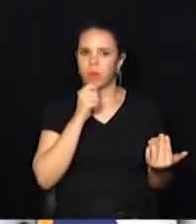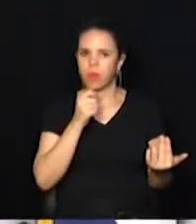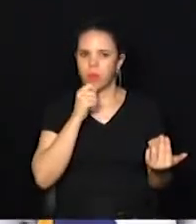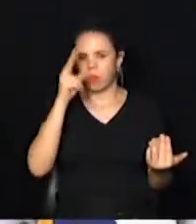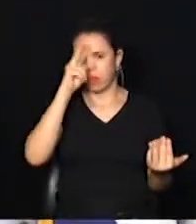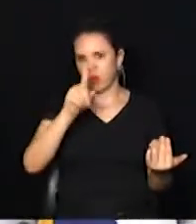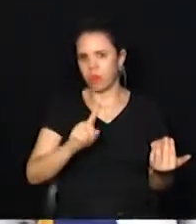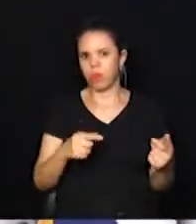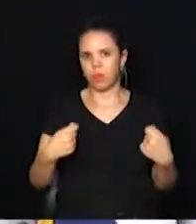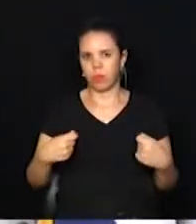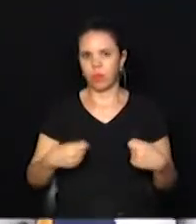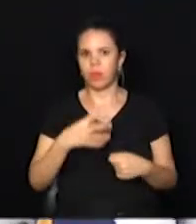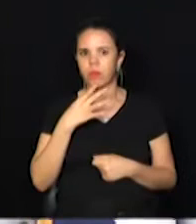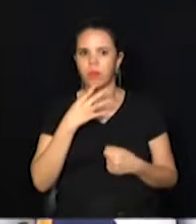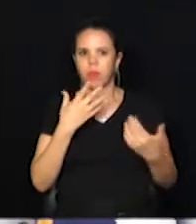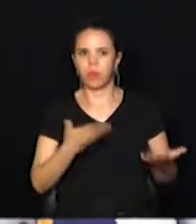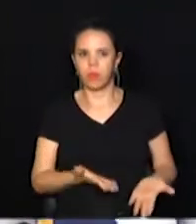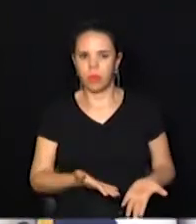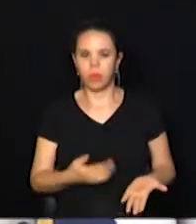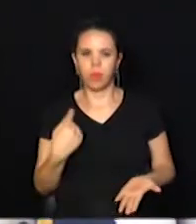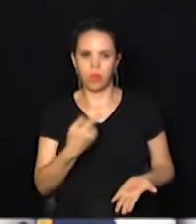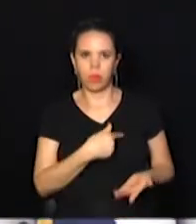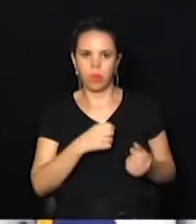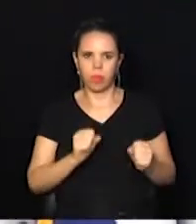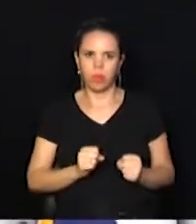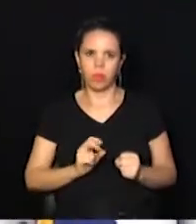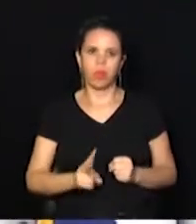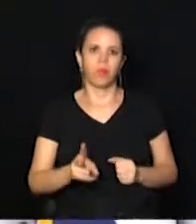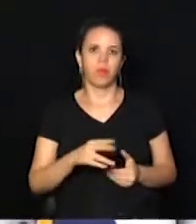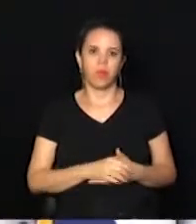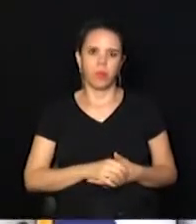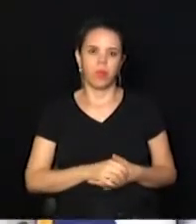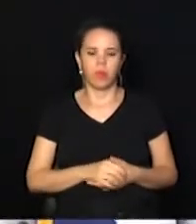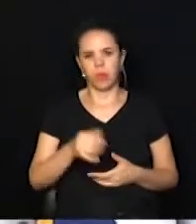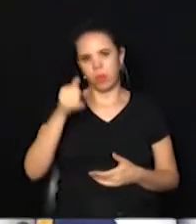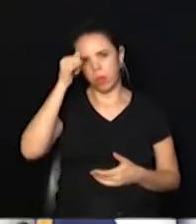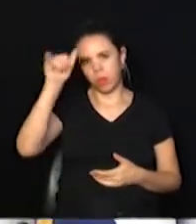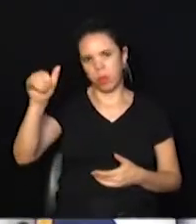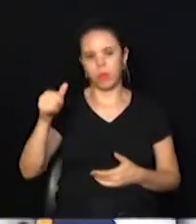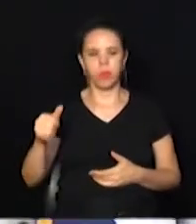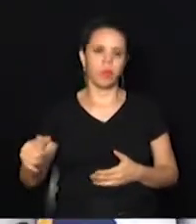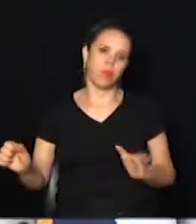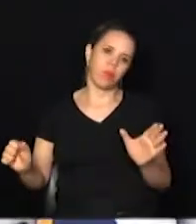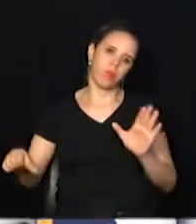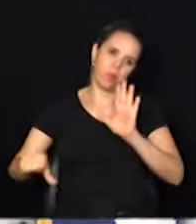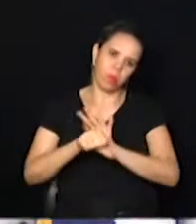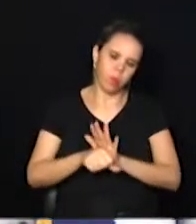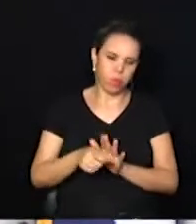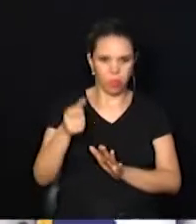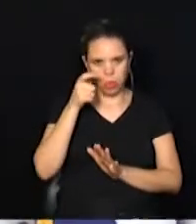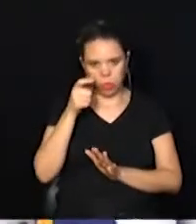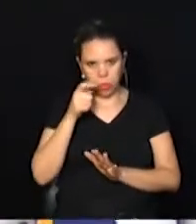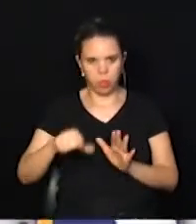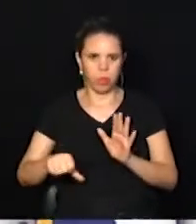história, precisam conhecer para que a gente possa continuar combatendo a impunidade que nós estamos vendo nesse